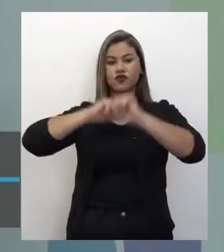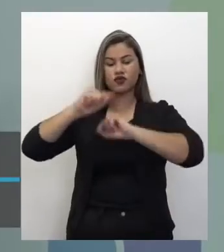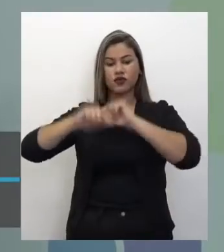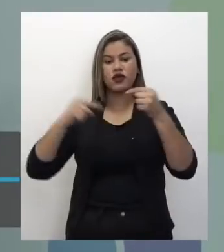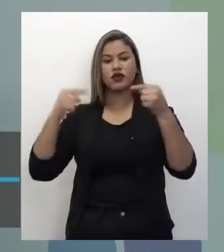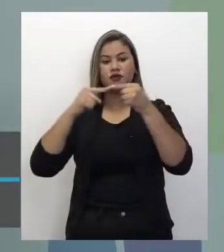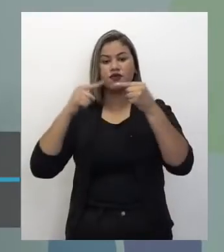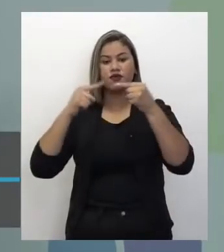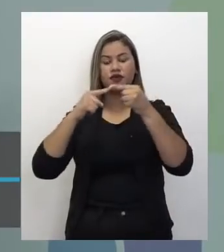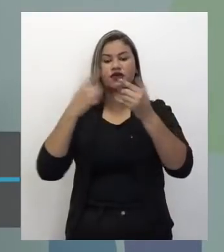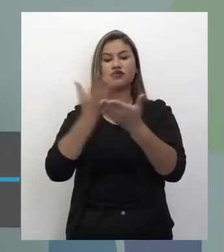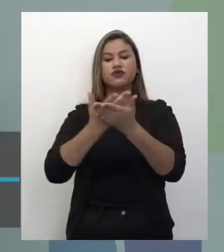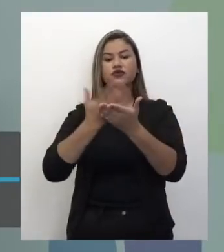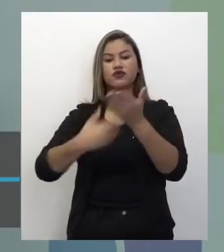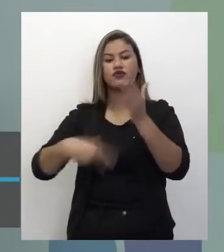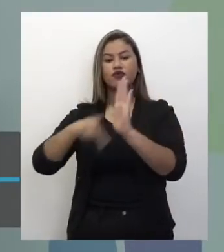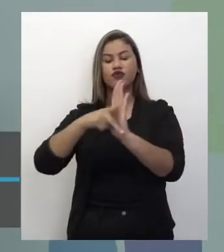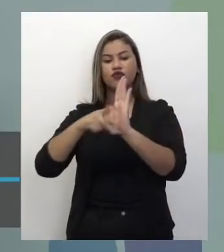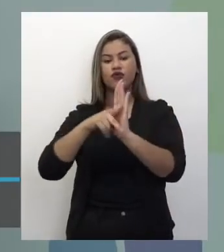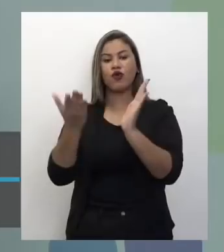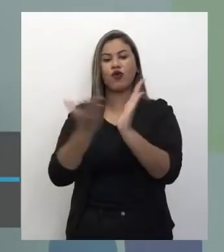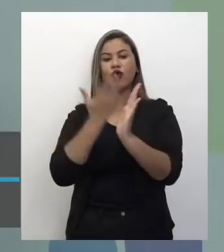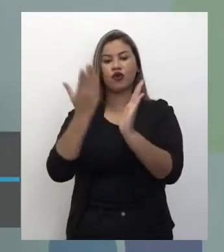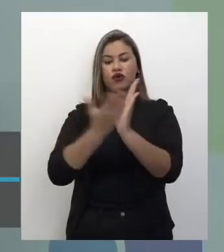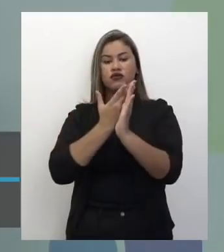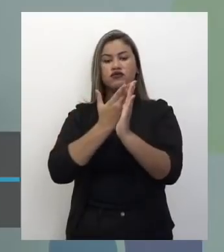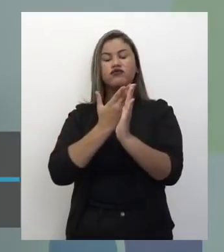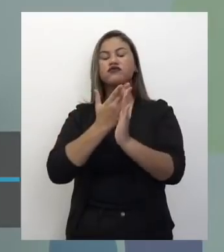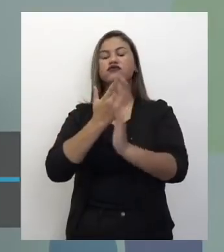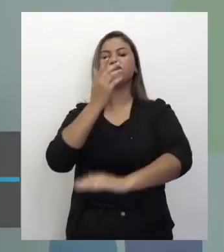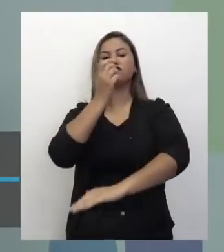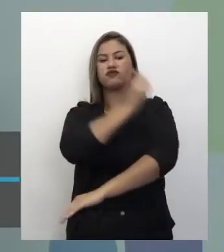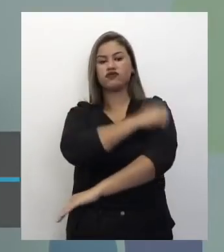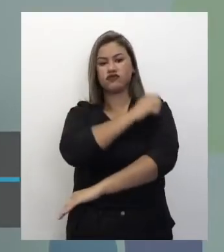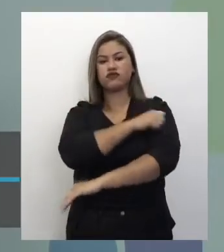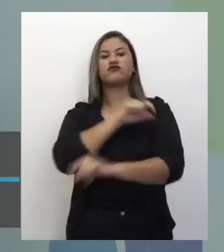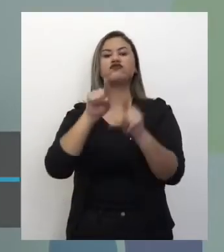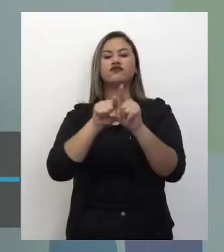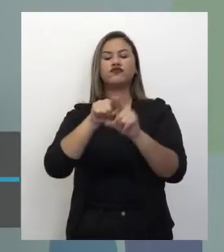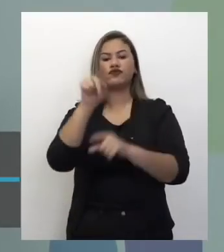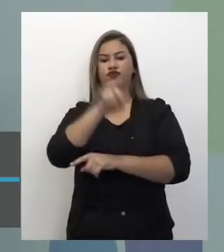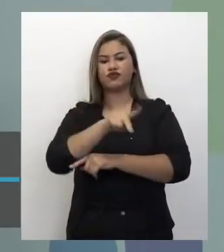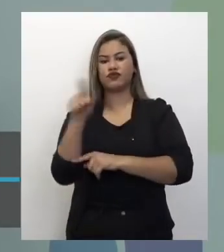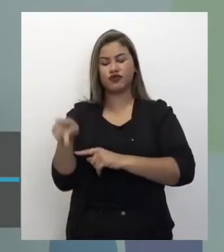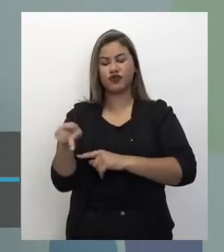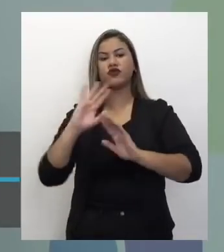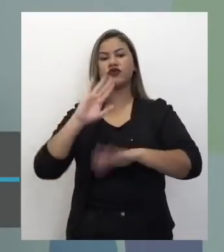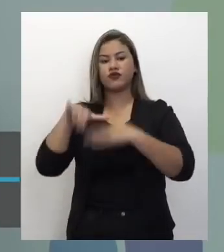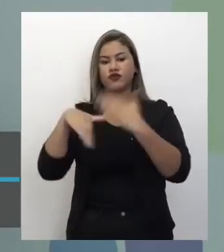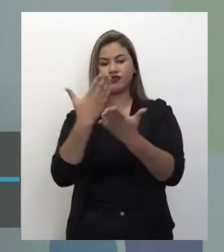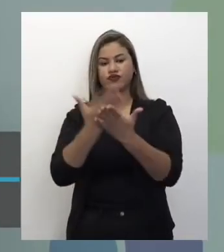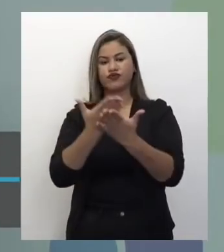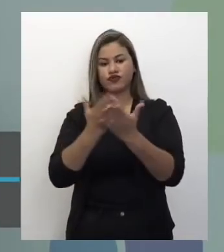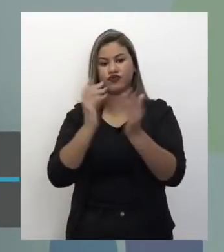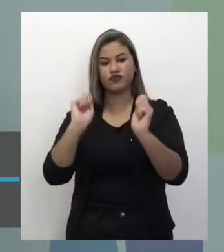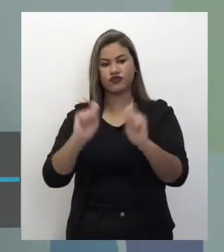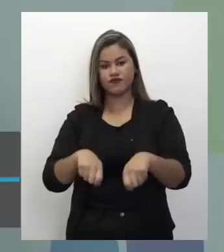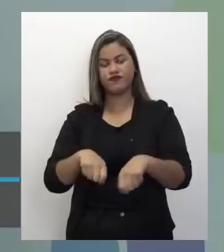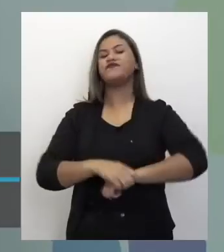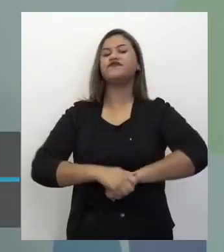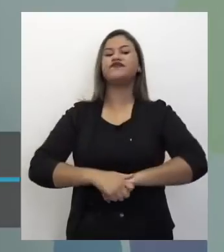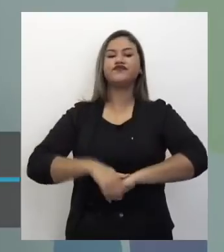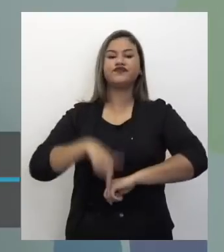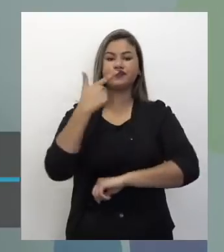recorte do livro e do caderno do professor e do aluno, então depois a gente pode continuar os estudos lá. E eu gostaria que vocês